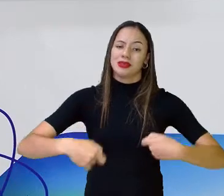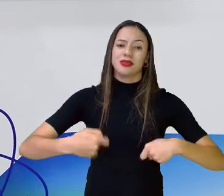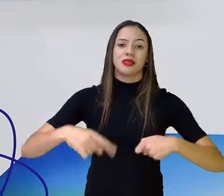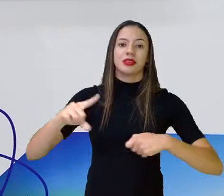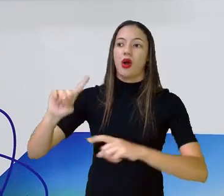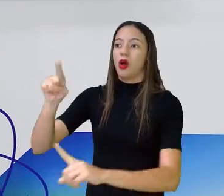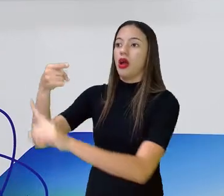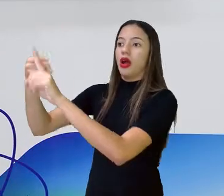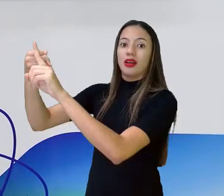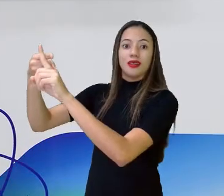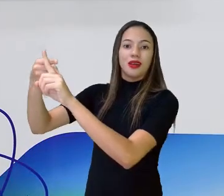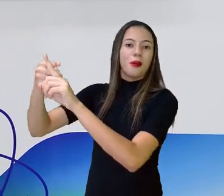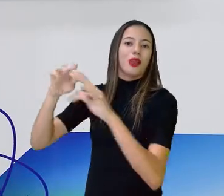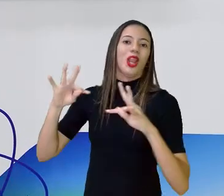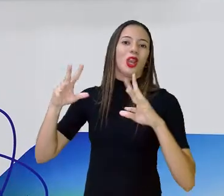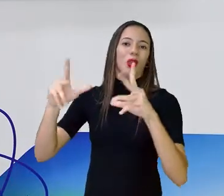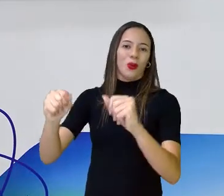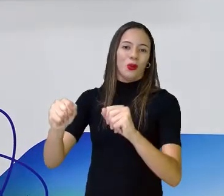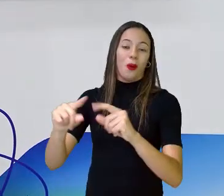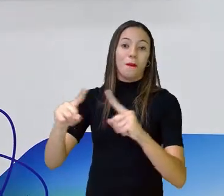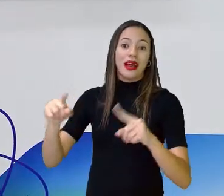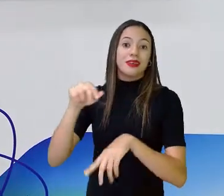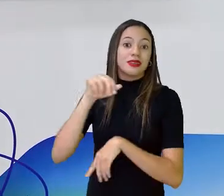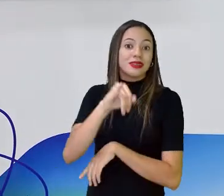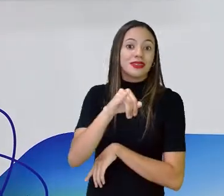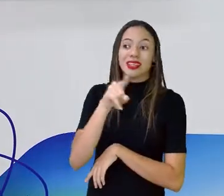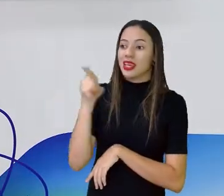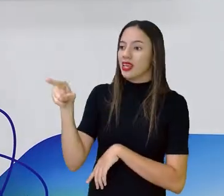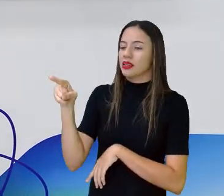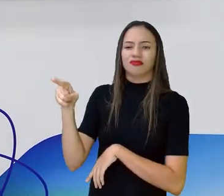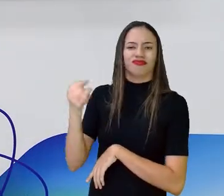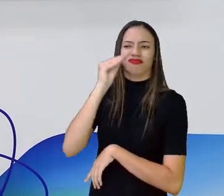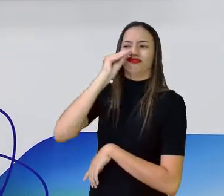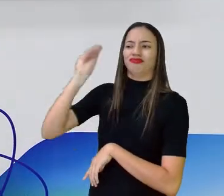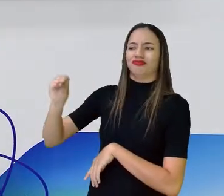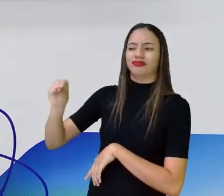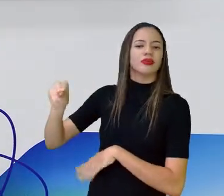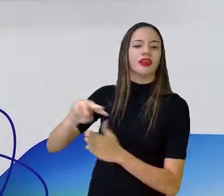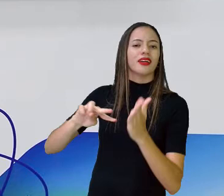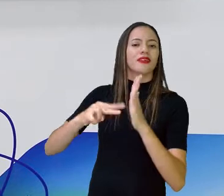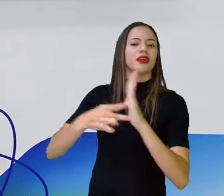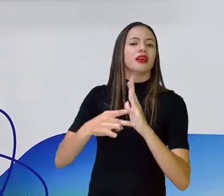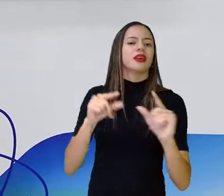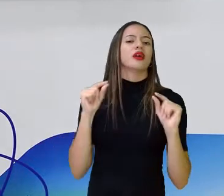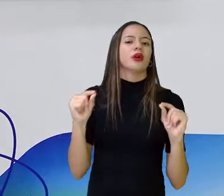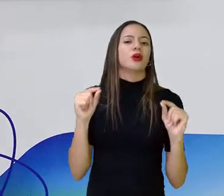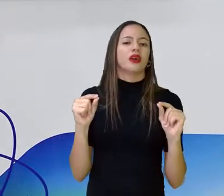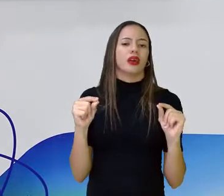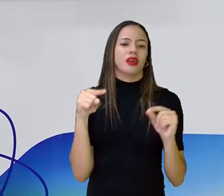benefícios para todo mundo, mas se não tiver, se a gente não pensar, a gente vai acabar realmente